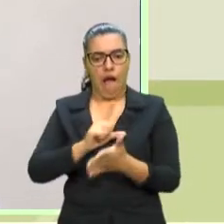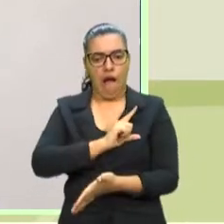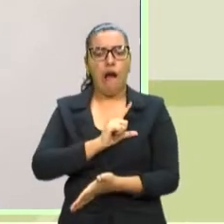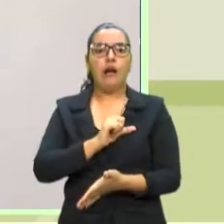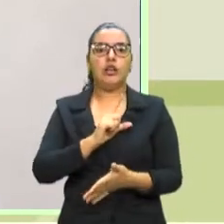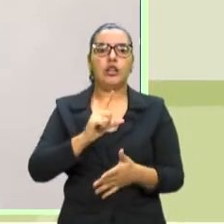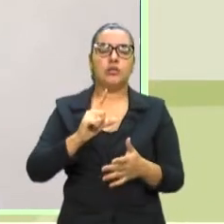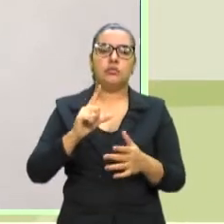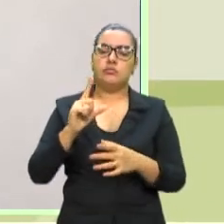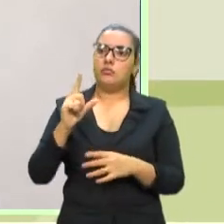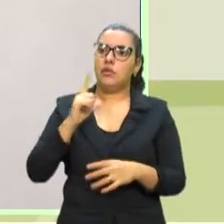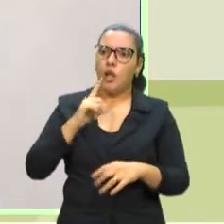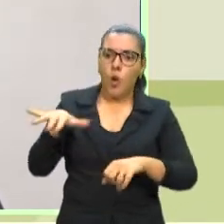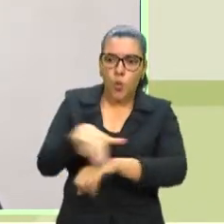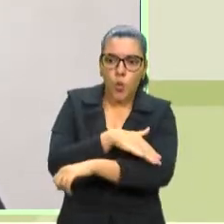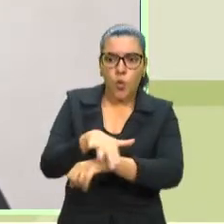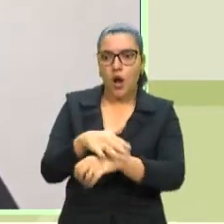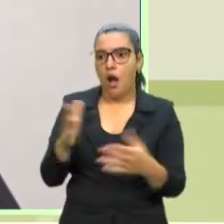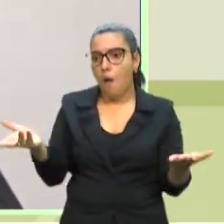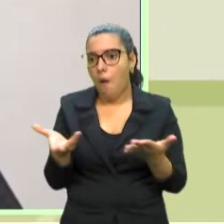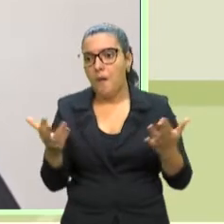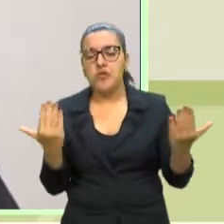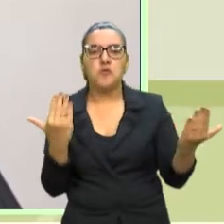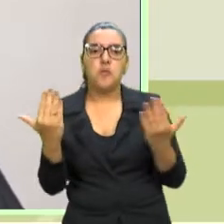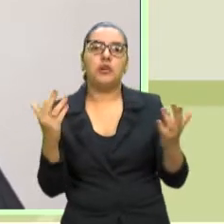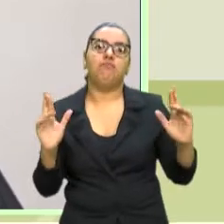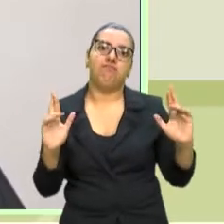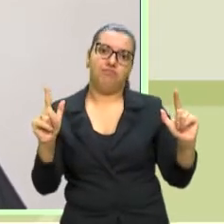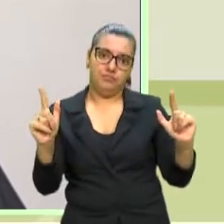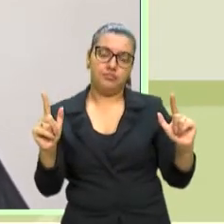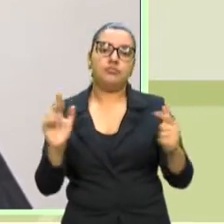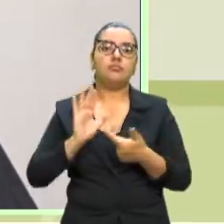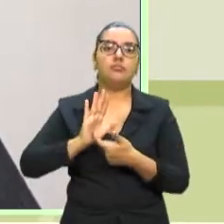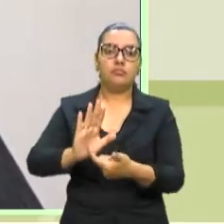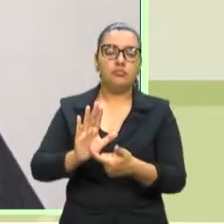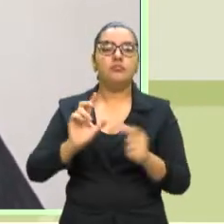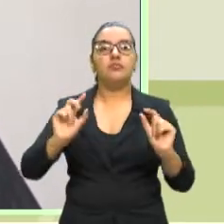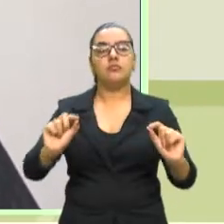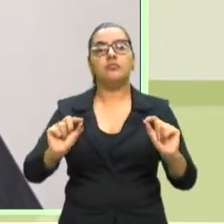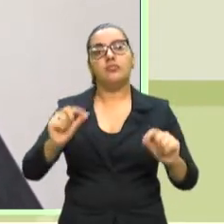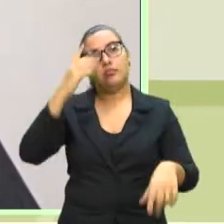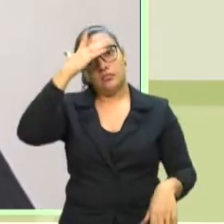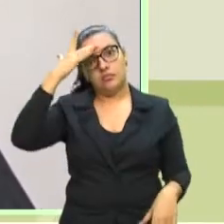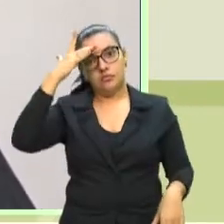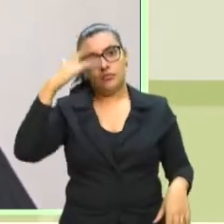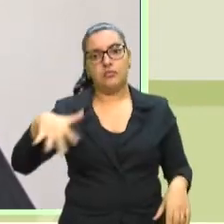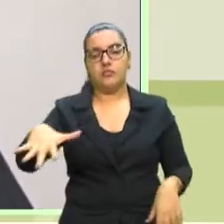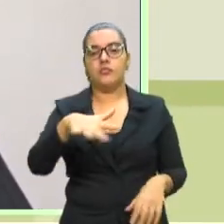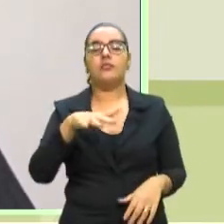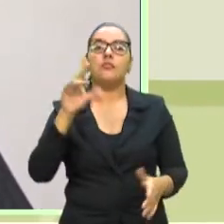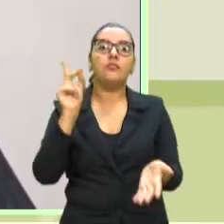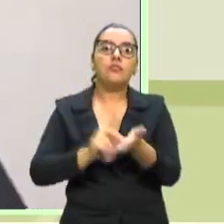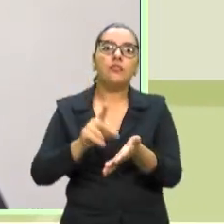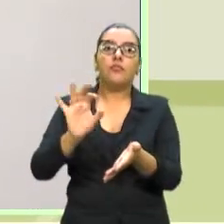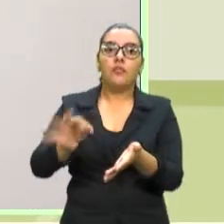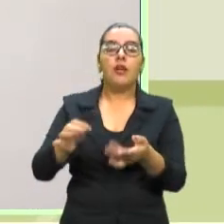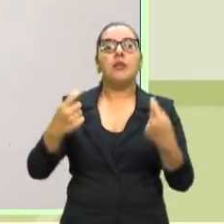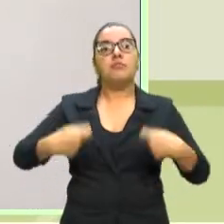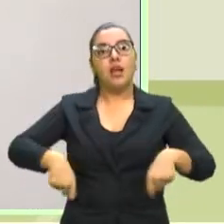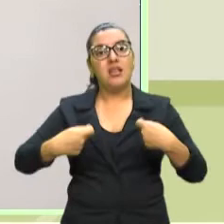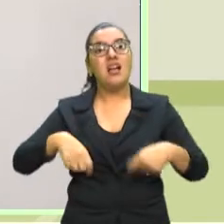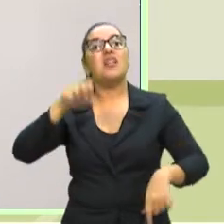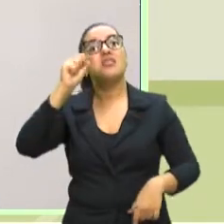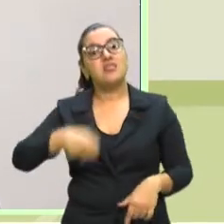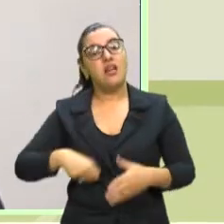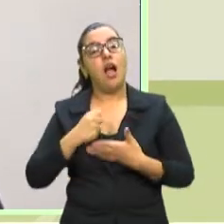em cruzamento, e o que tem hoje. Então, isso mostra que a população está realmente necessitada. E isso